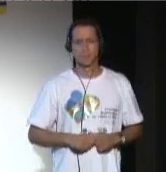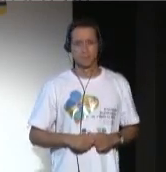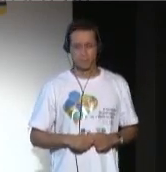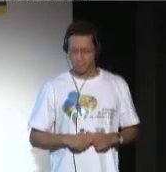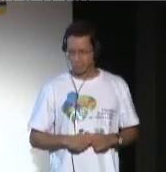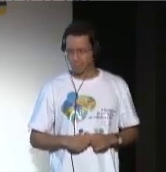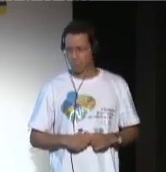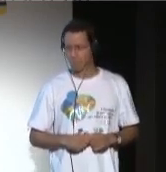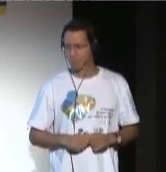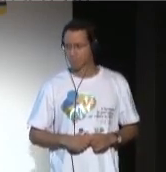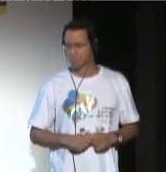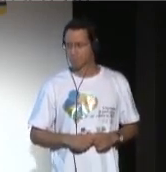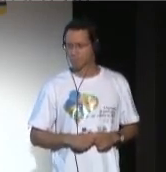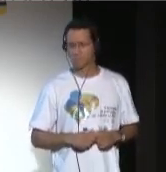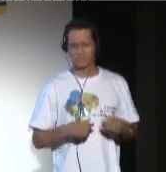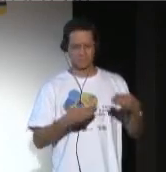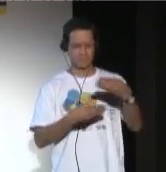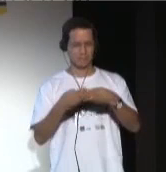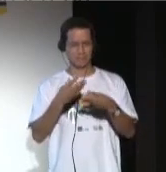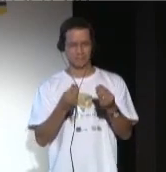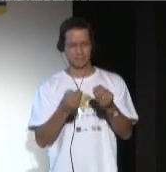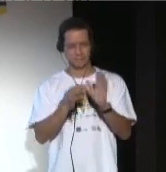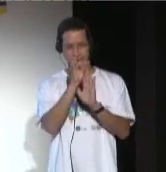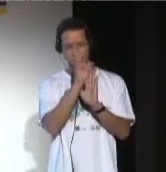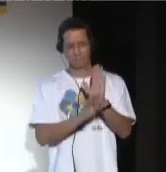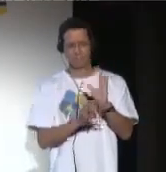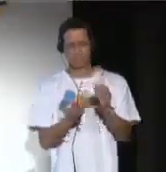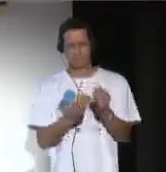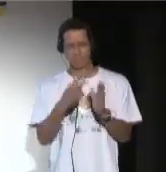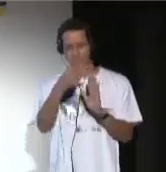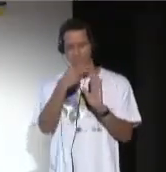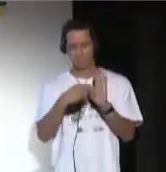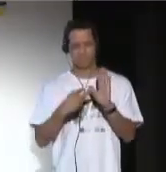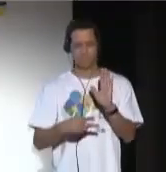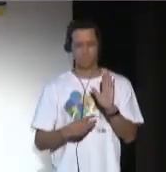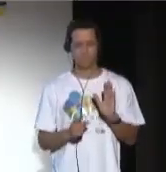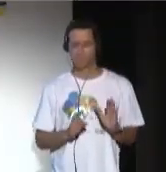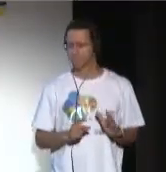Esse slide tem muito texto. Eu não vou ler tudo para vocês, não.